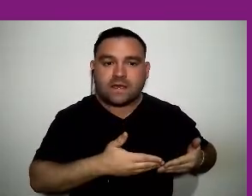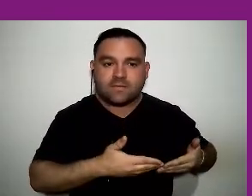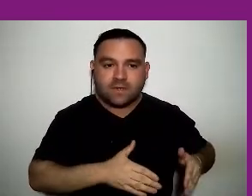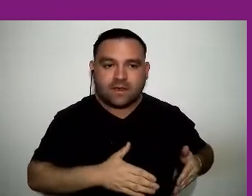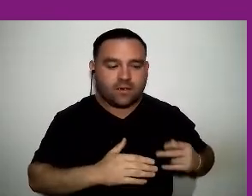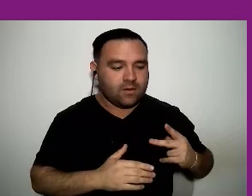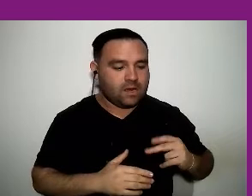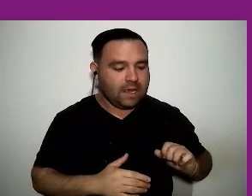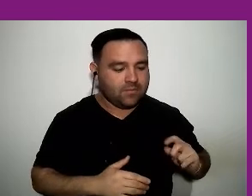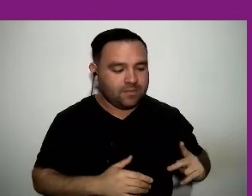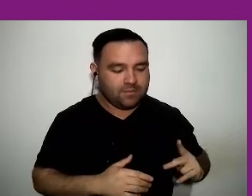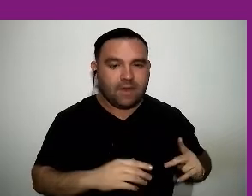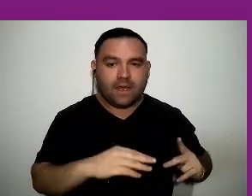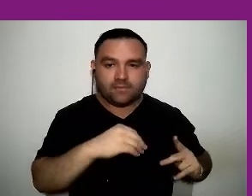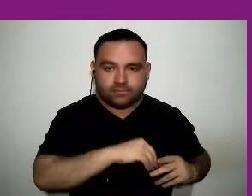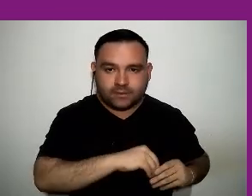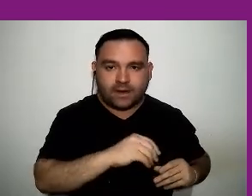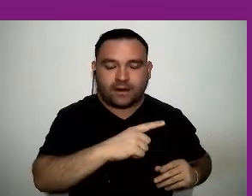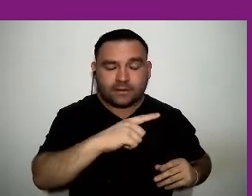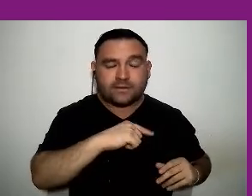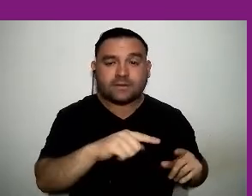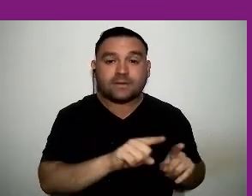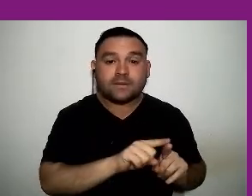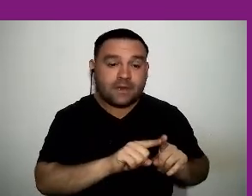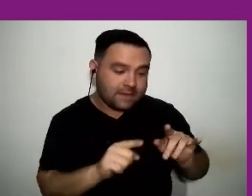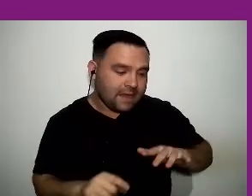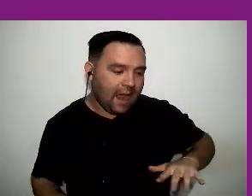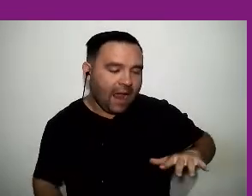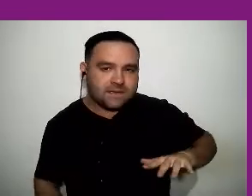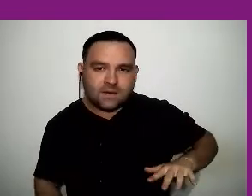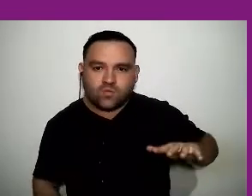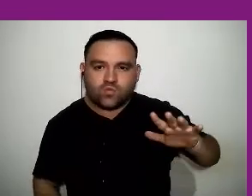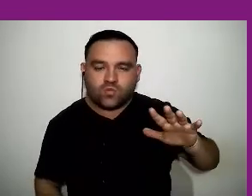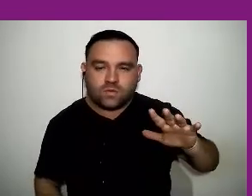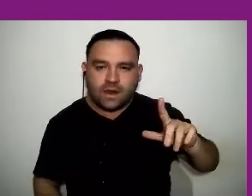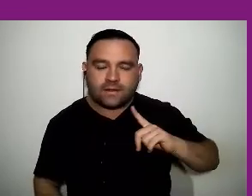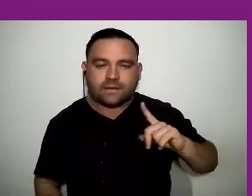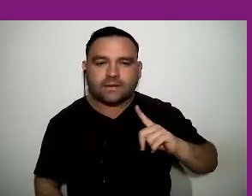o PIP titulado, né? E essa área que estava toda